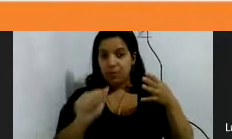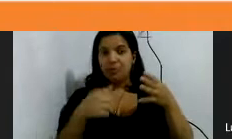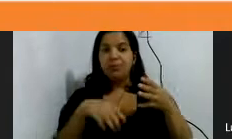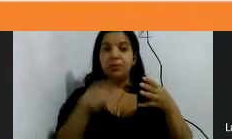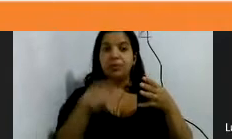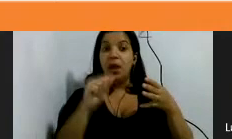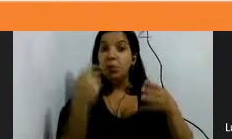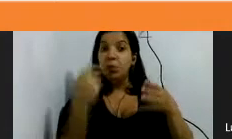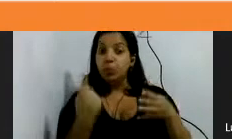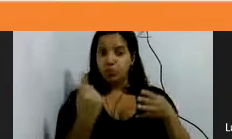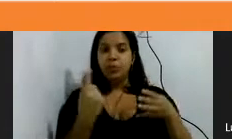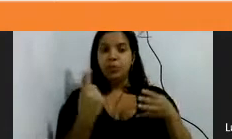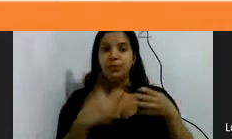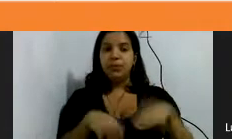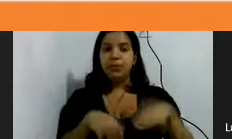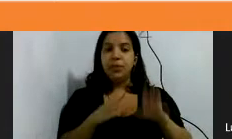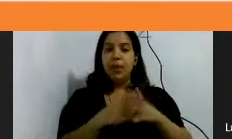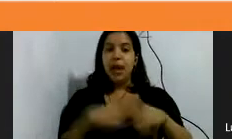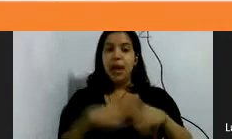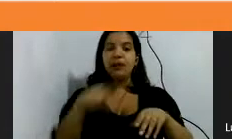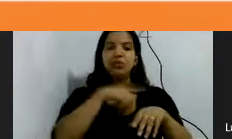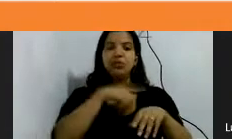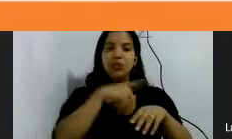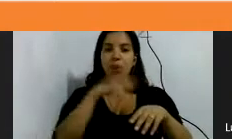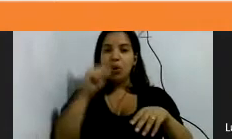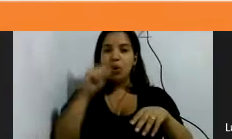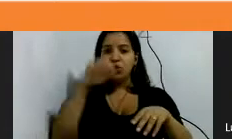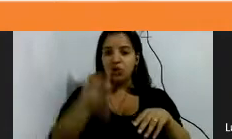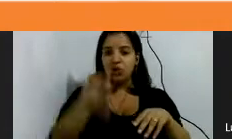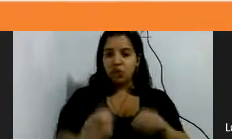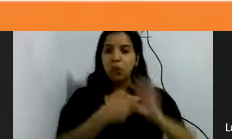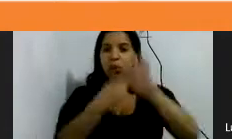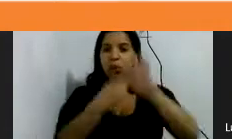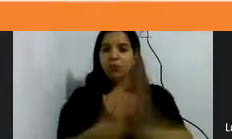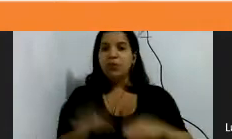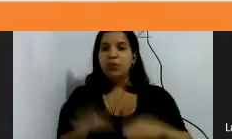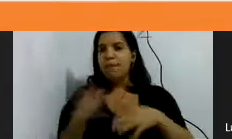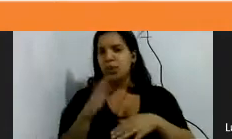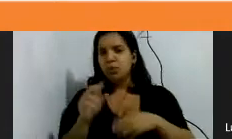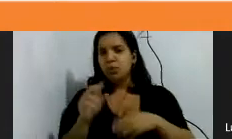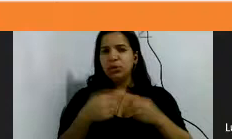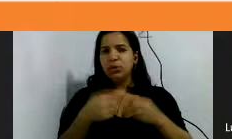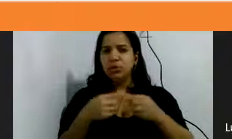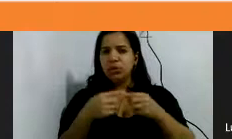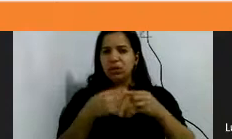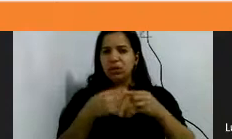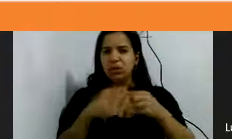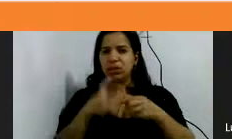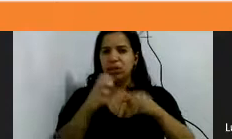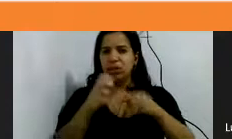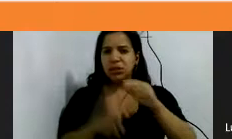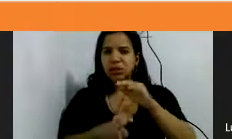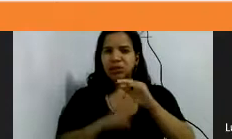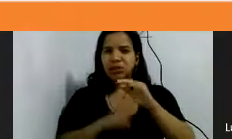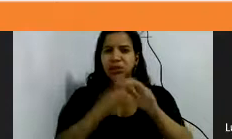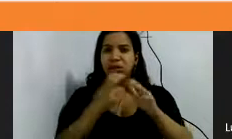A1. Então, a expressão desses antígenos começa aí por volta da 5ª semana de